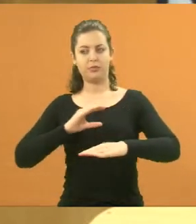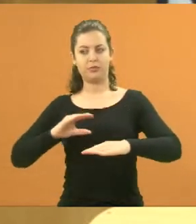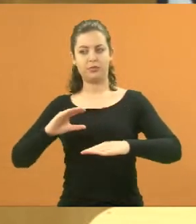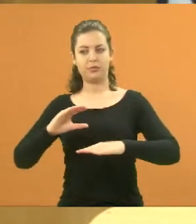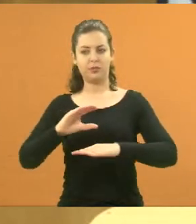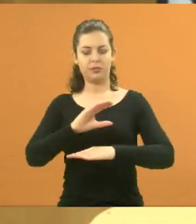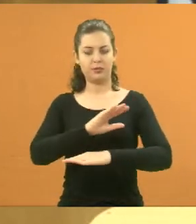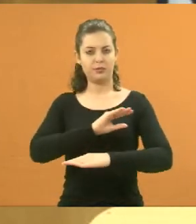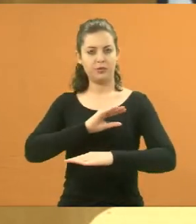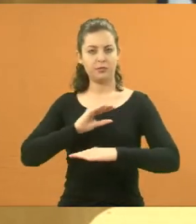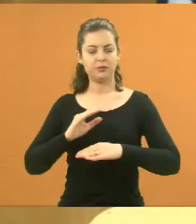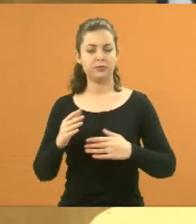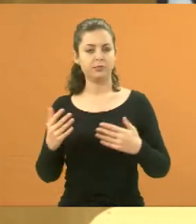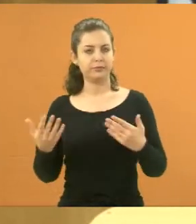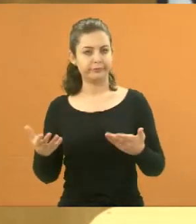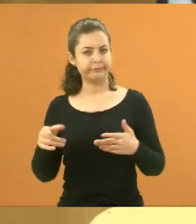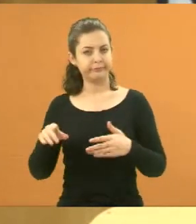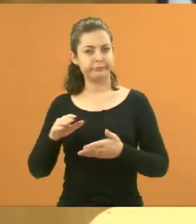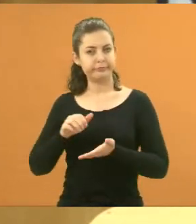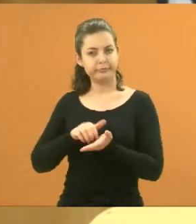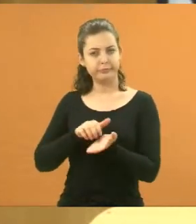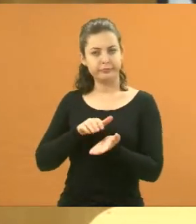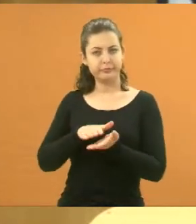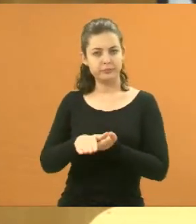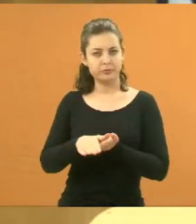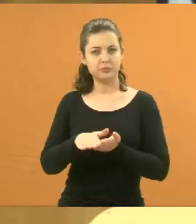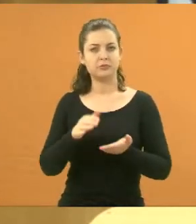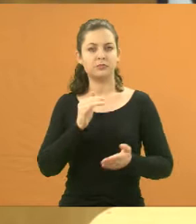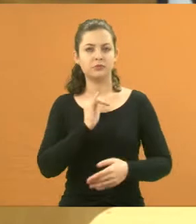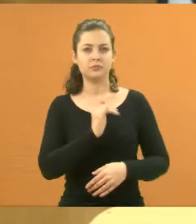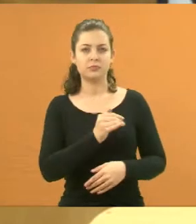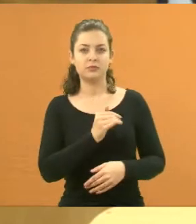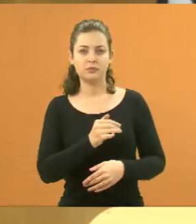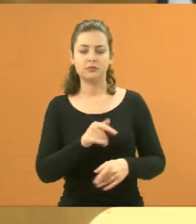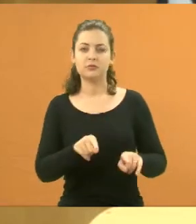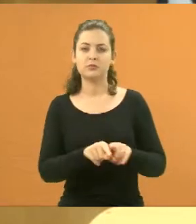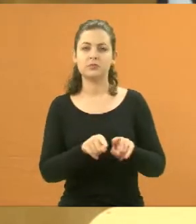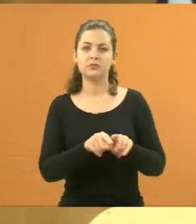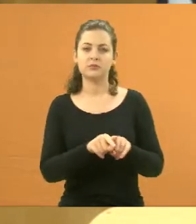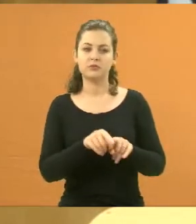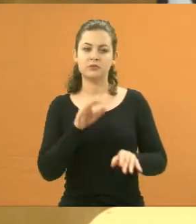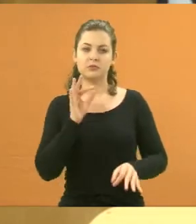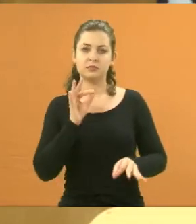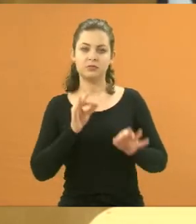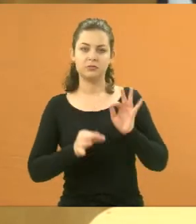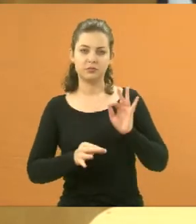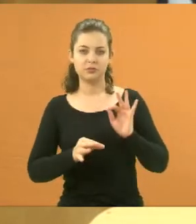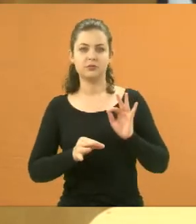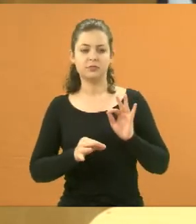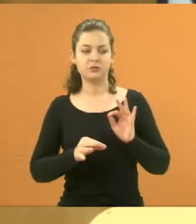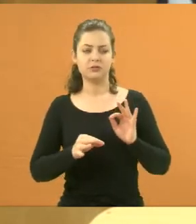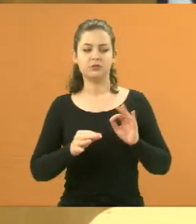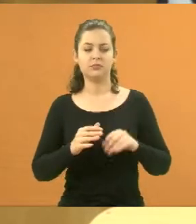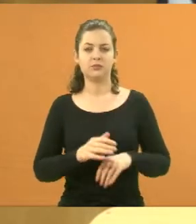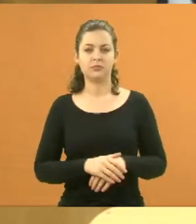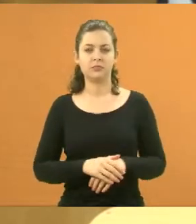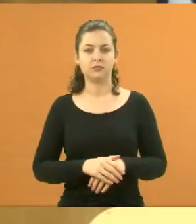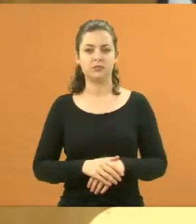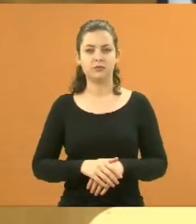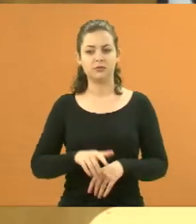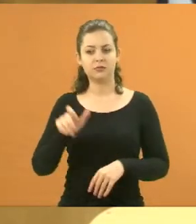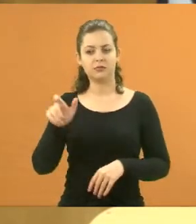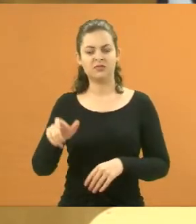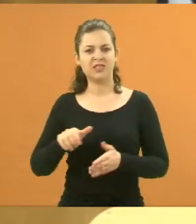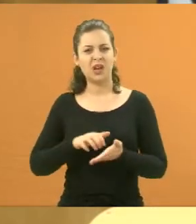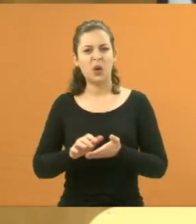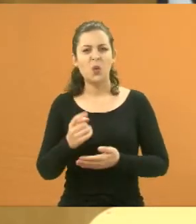tipo de multa, Derbal, de notificação, também que está sendo julgado, entendeu? Está sendo julgado aquela pessoa que foi multada